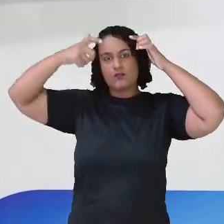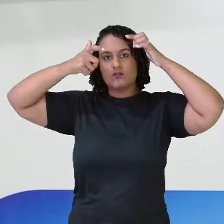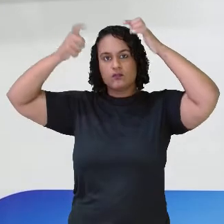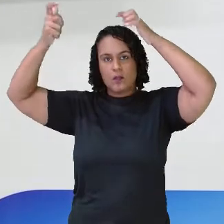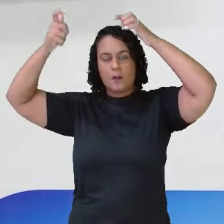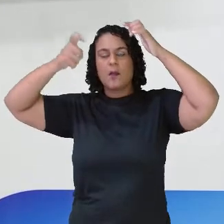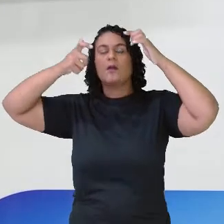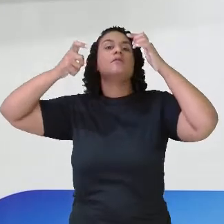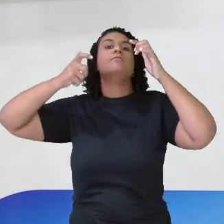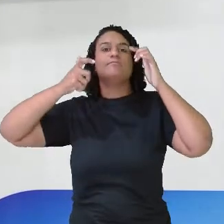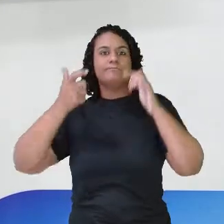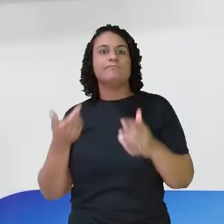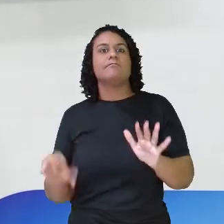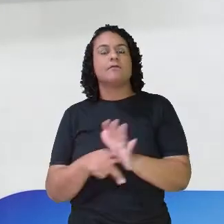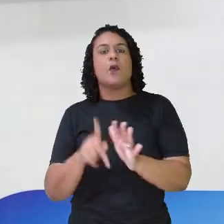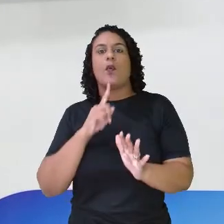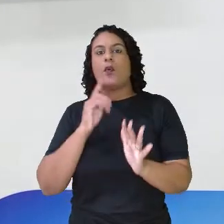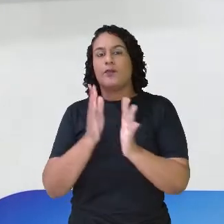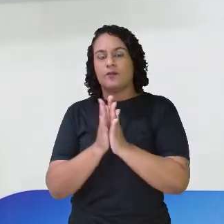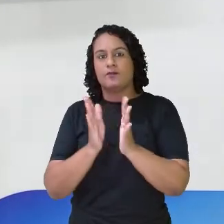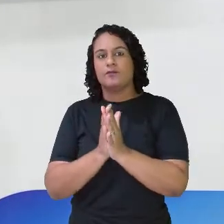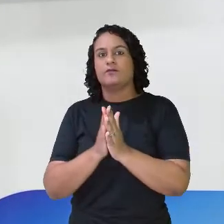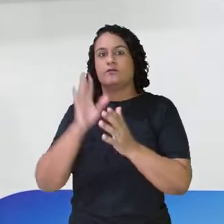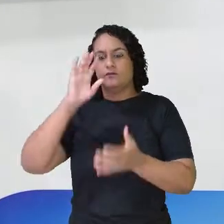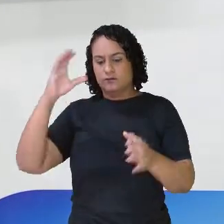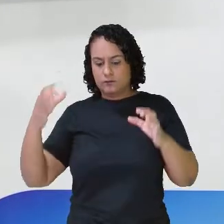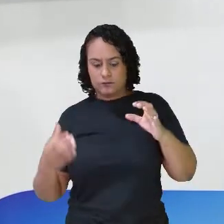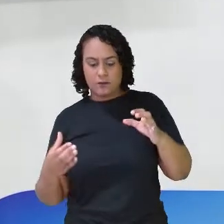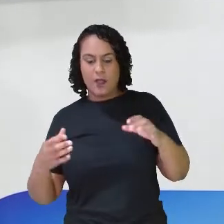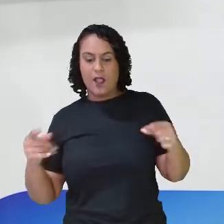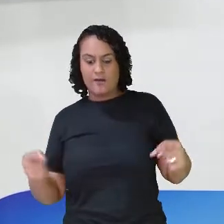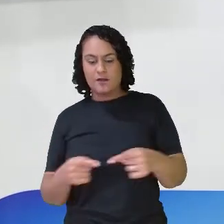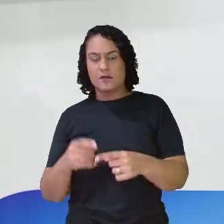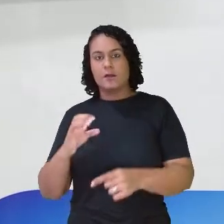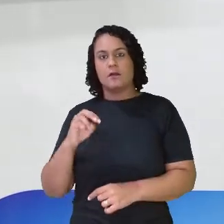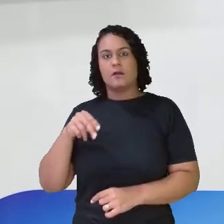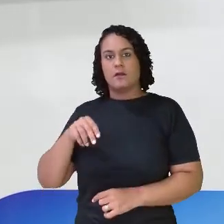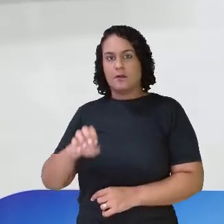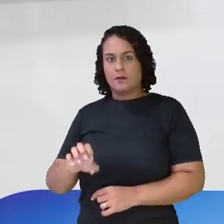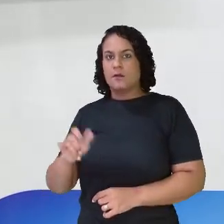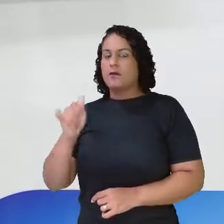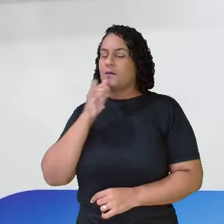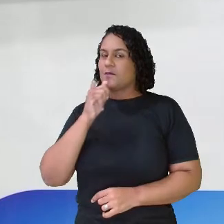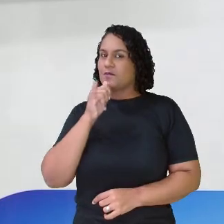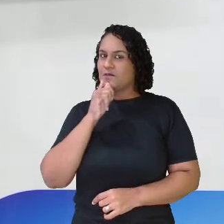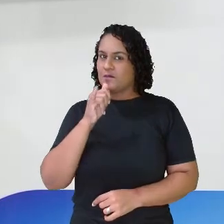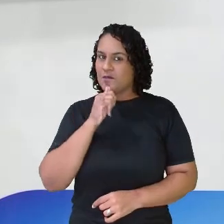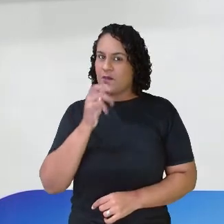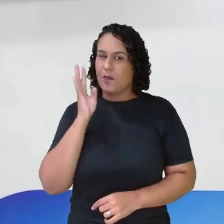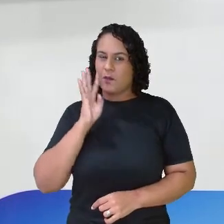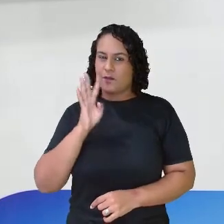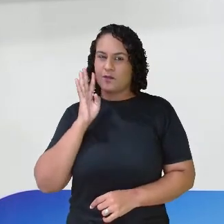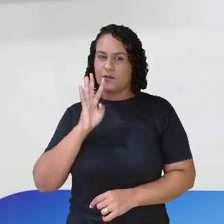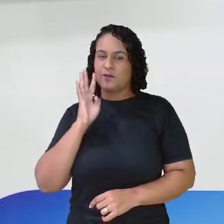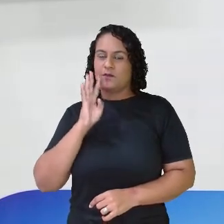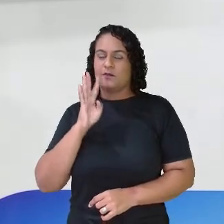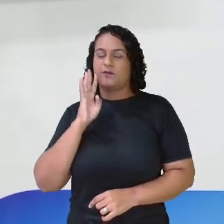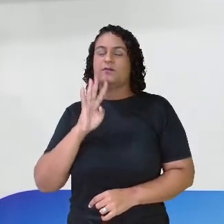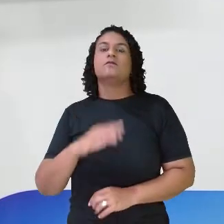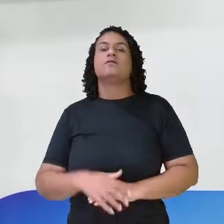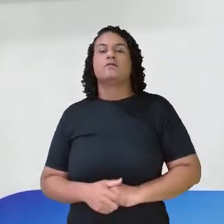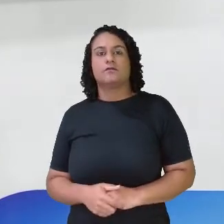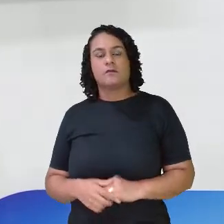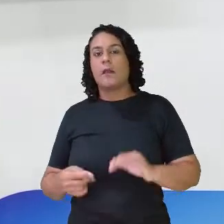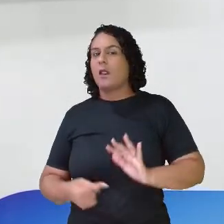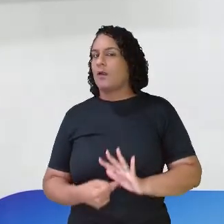ele para você ver. Um cone. Vou dar um exemplo bem gostoso na parte de cone, que eu